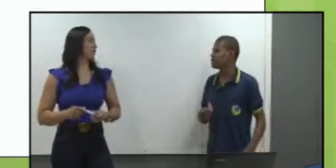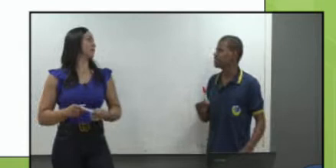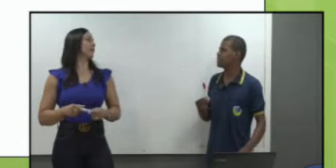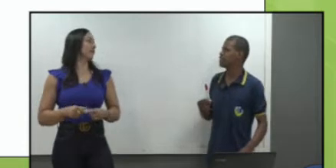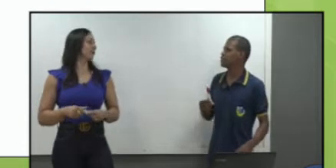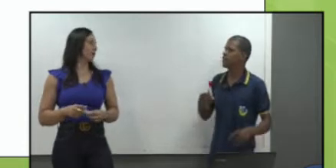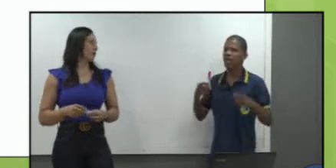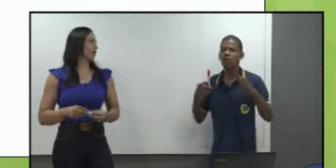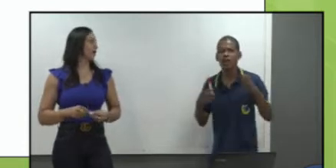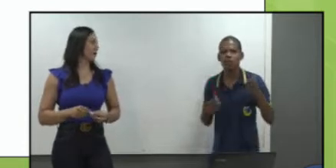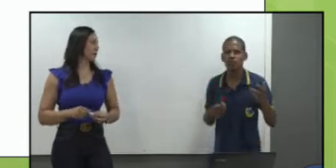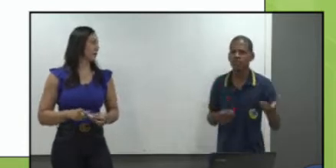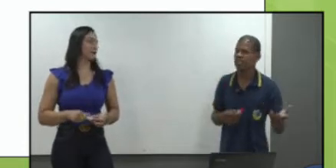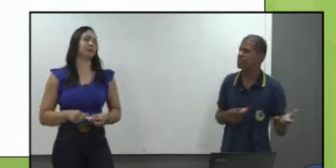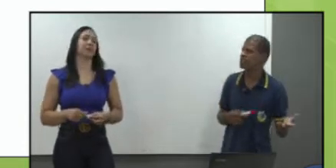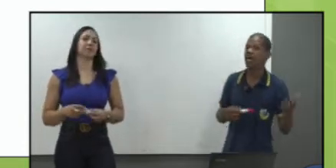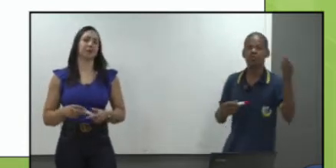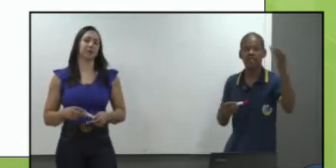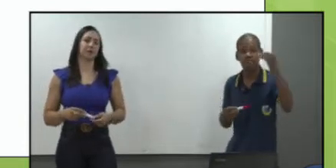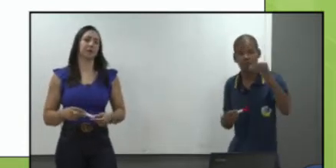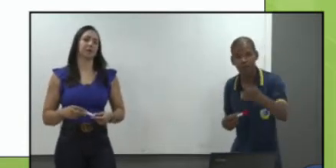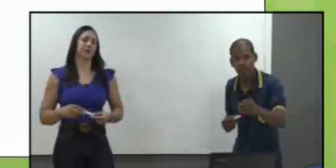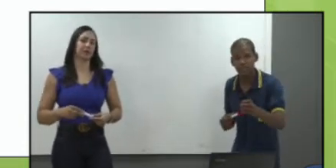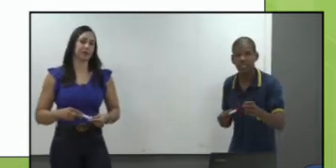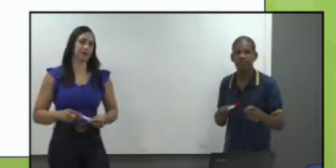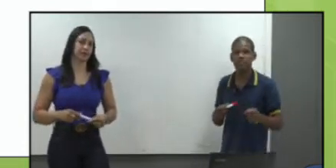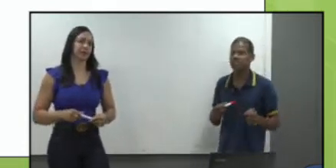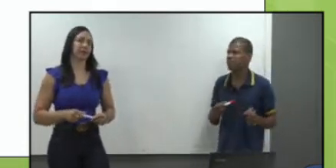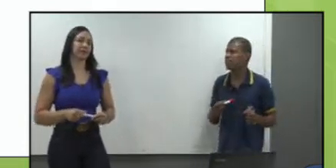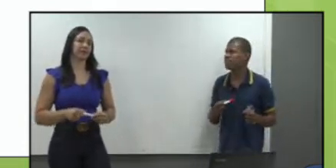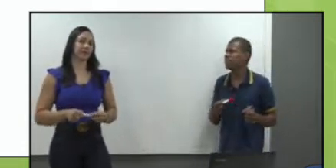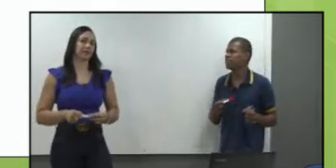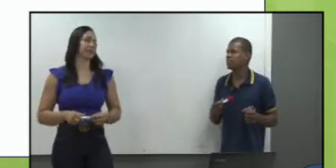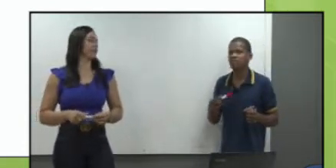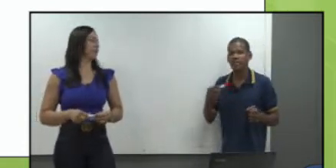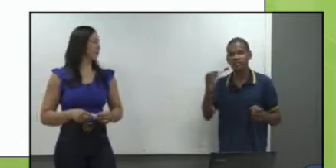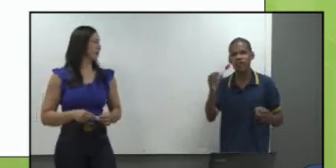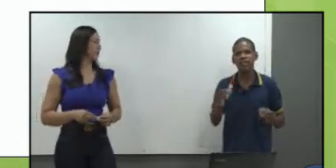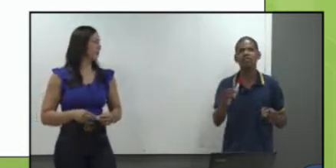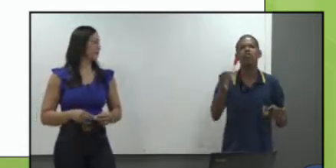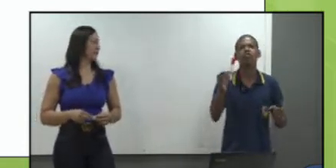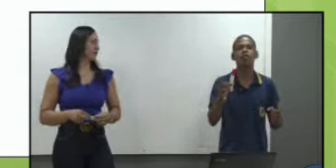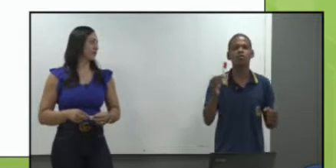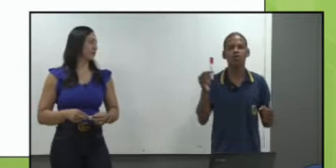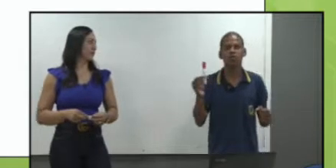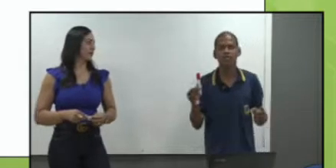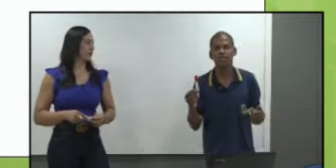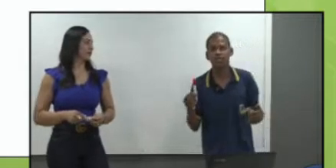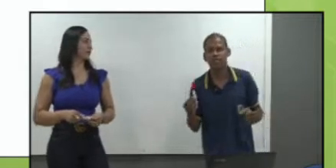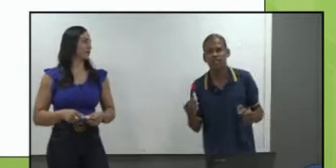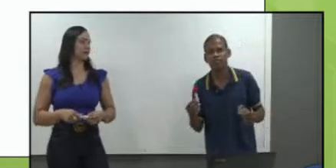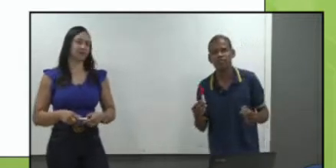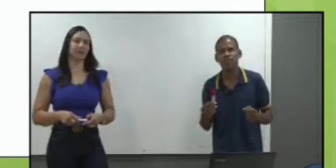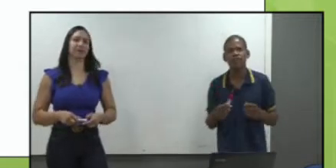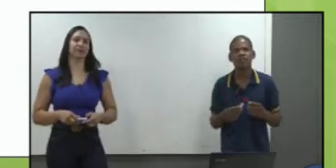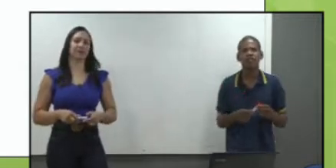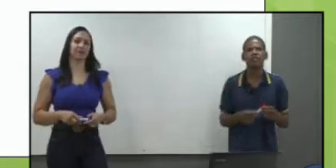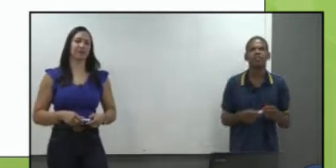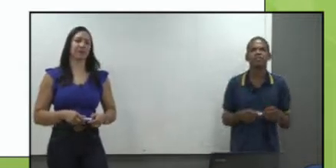Boi, entendeu? É o Caboclo de Lança, é os Caipora também aqui de Pesqueira, entendeu? Essa parte folclórica, tá